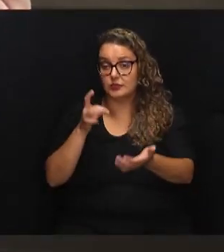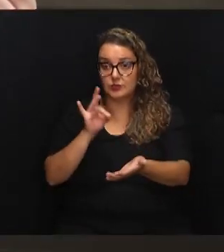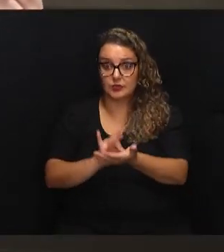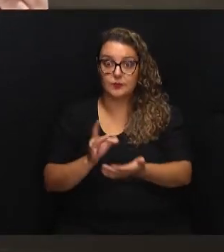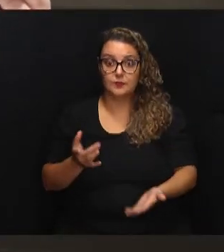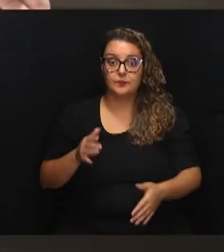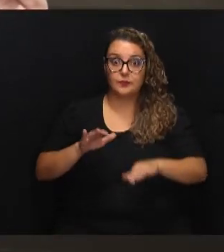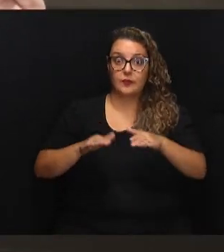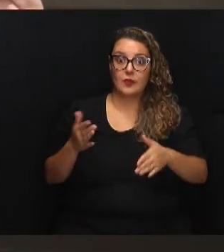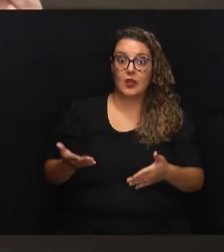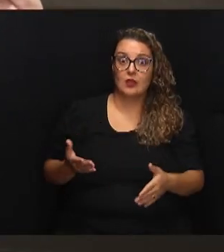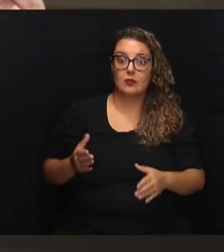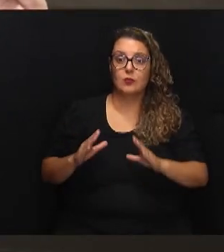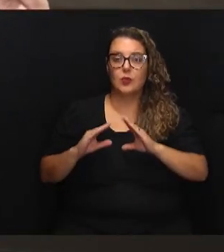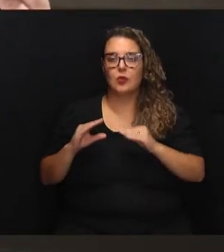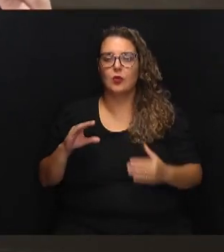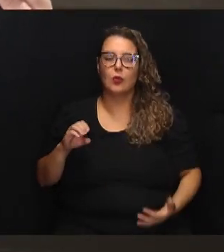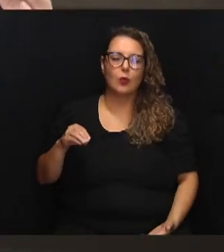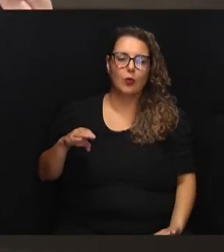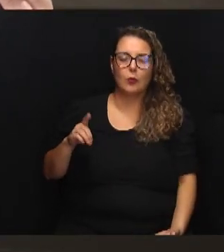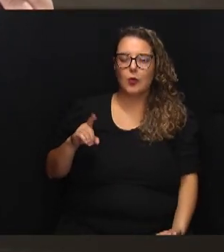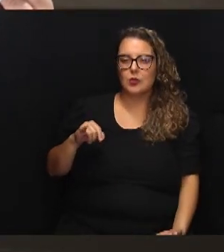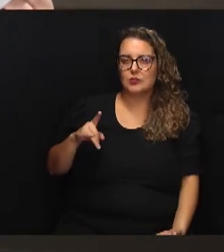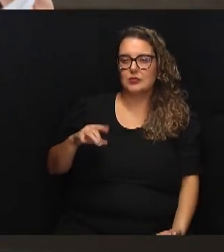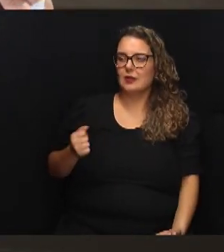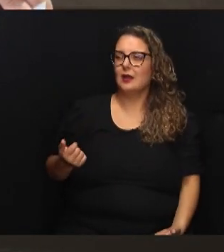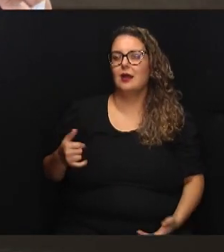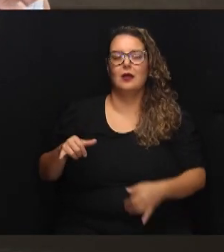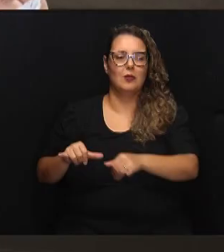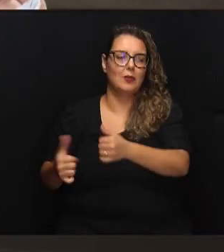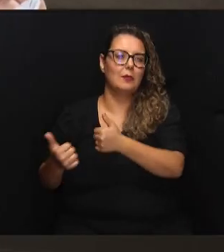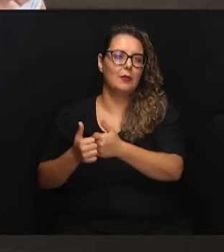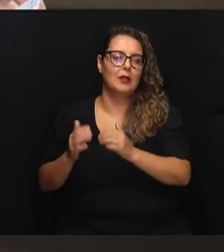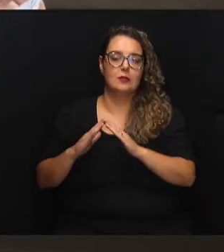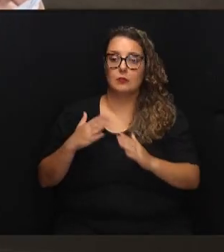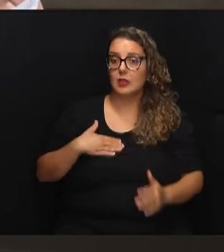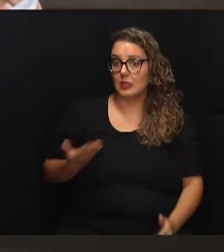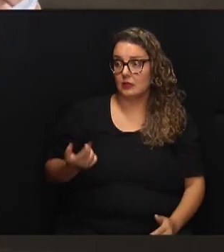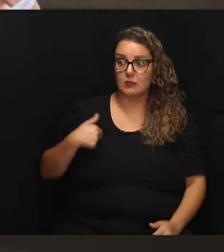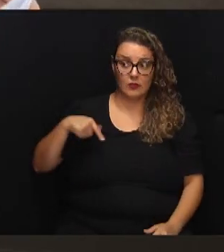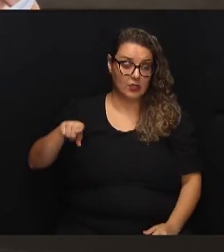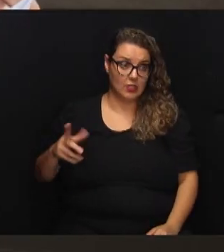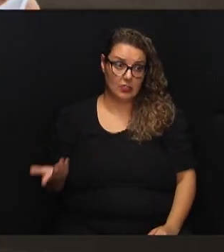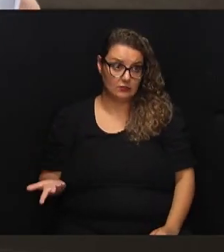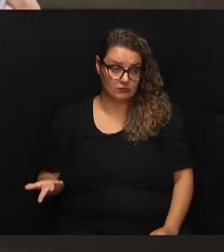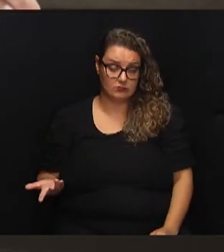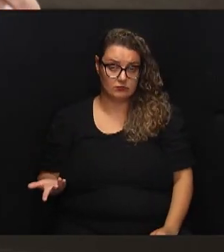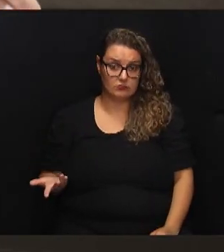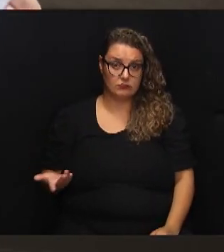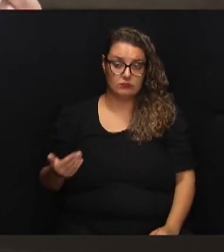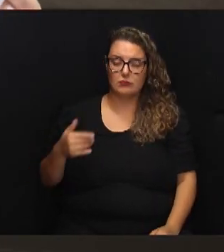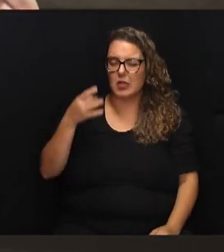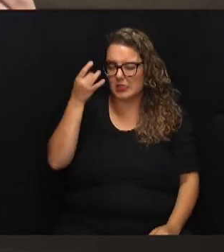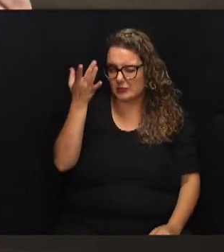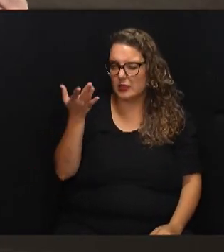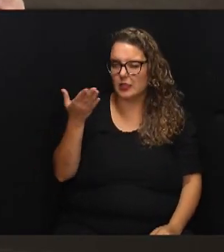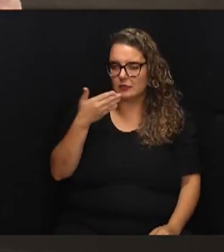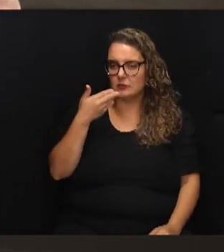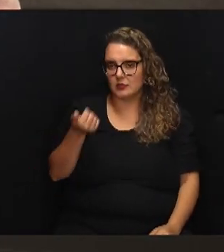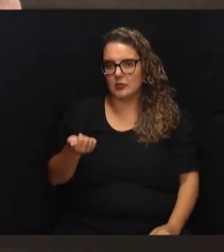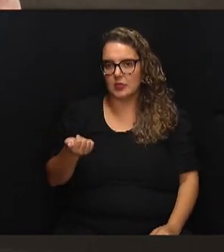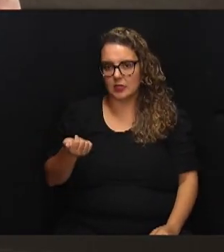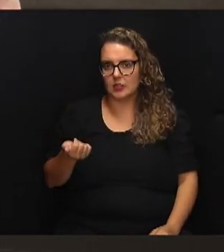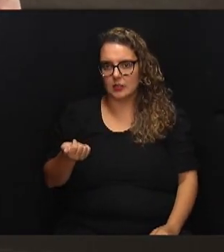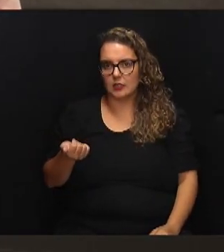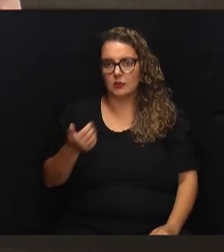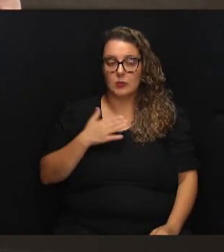gente vai por comodidade, né? Então, o mercado é muito perto da minha casa, eu vou nele, né? Porque fica mais fácil, mais cômodo para mim.